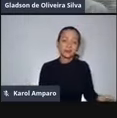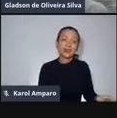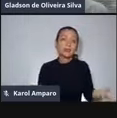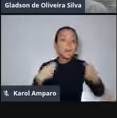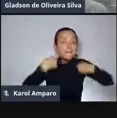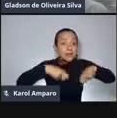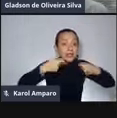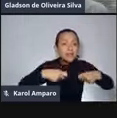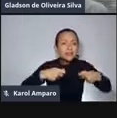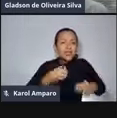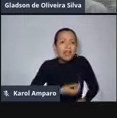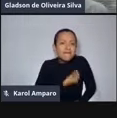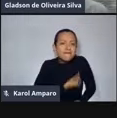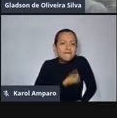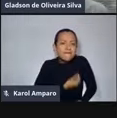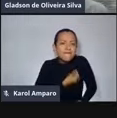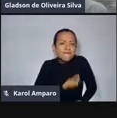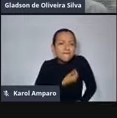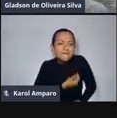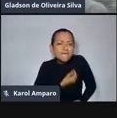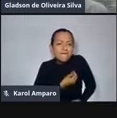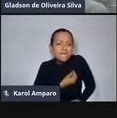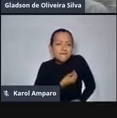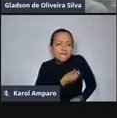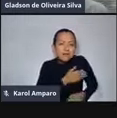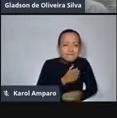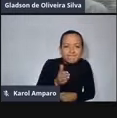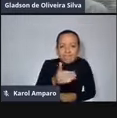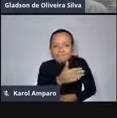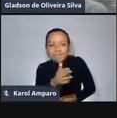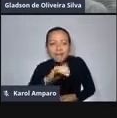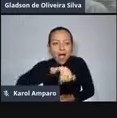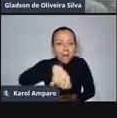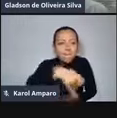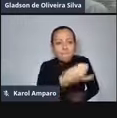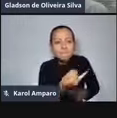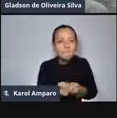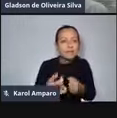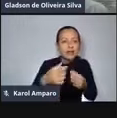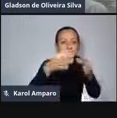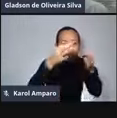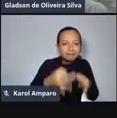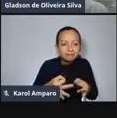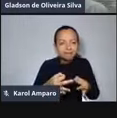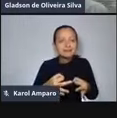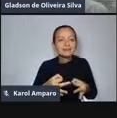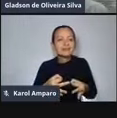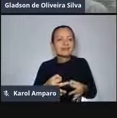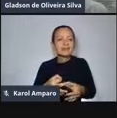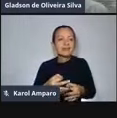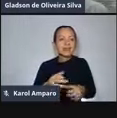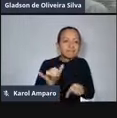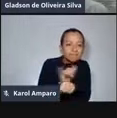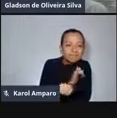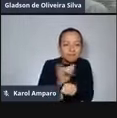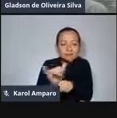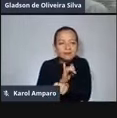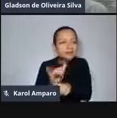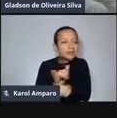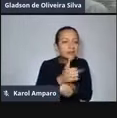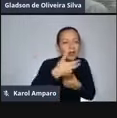e vá em frente, mostrando a todos o real valor de tudo que nós